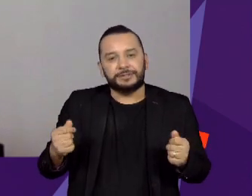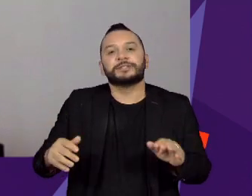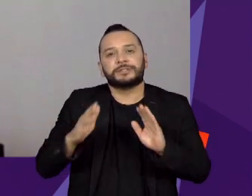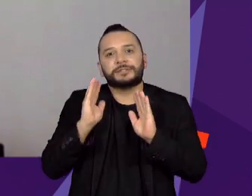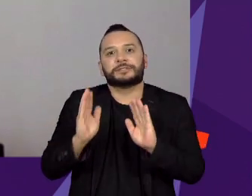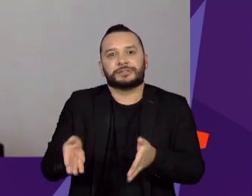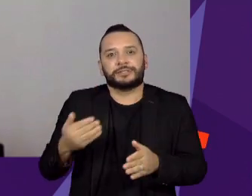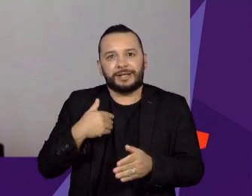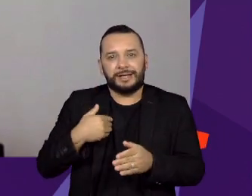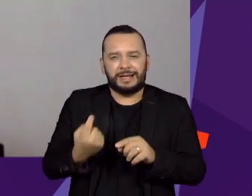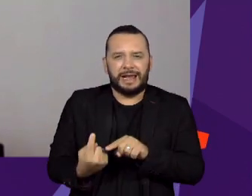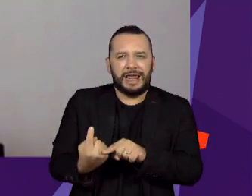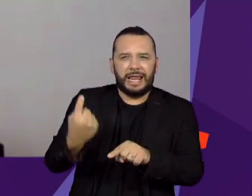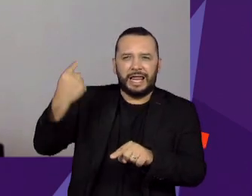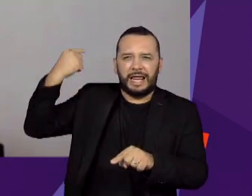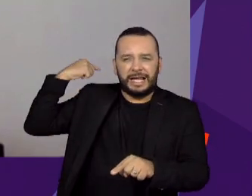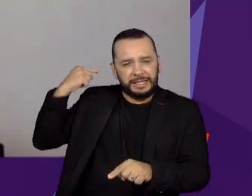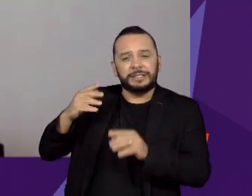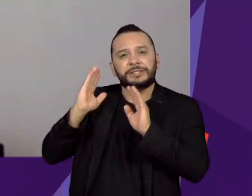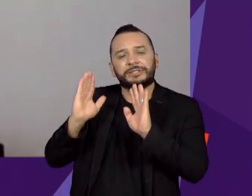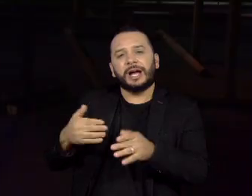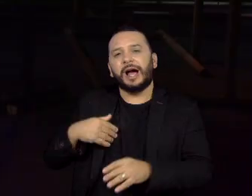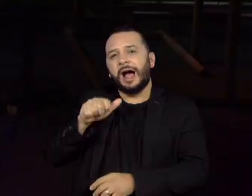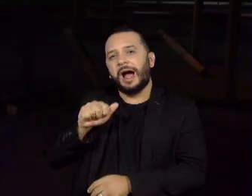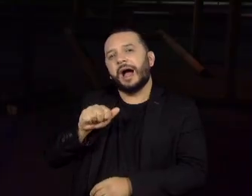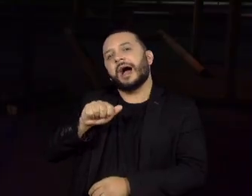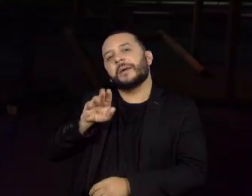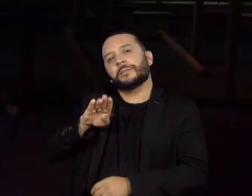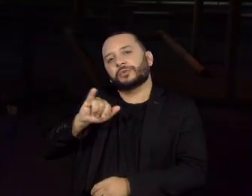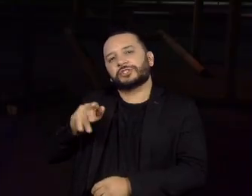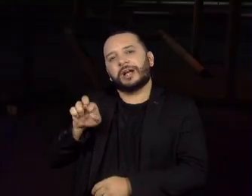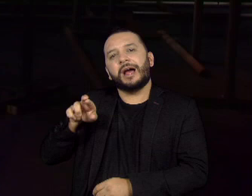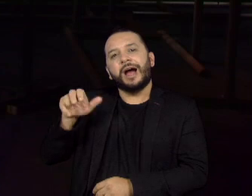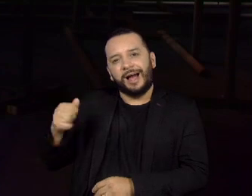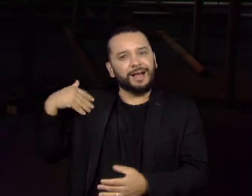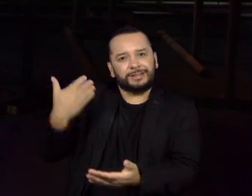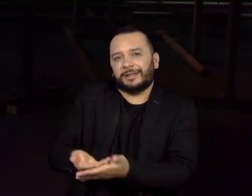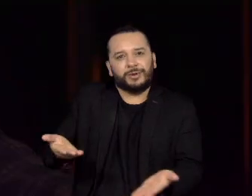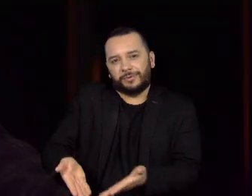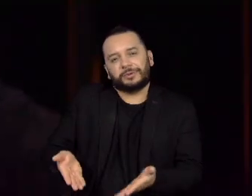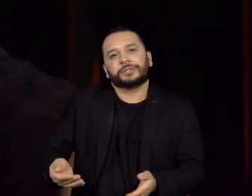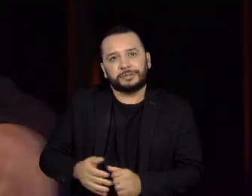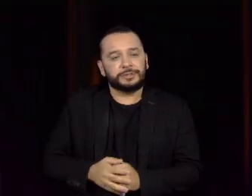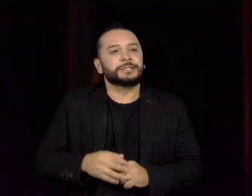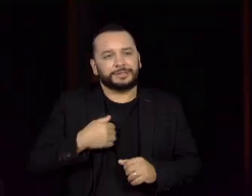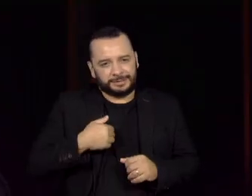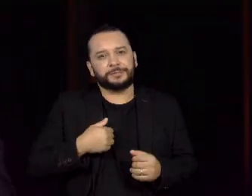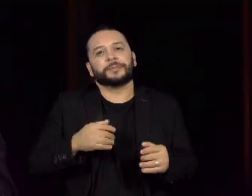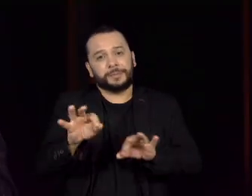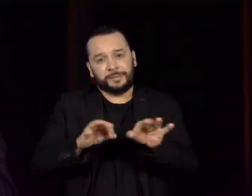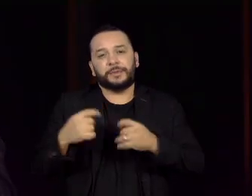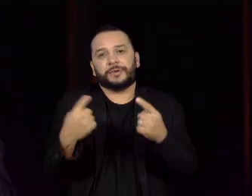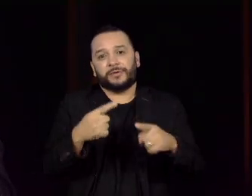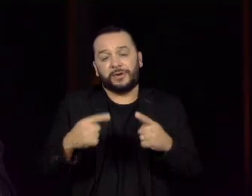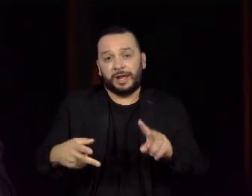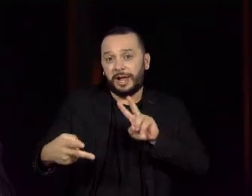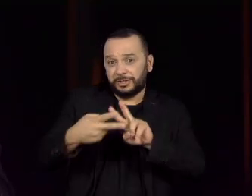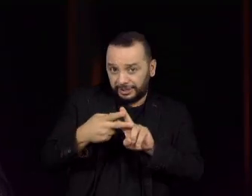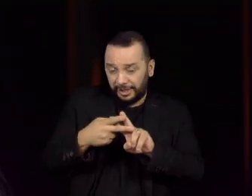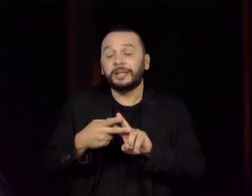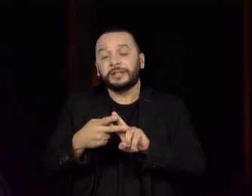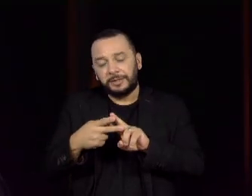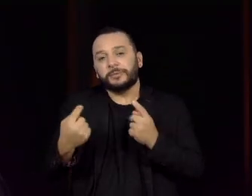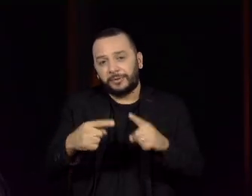época do Abujamra. É um prazer, uma honra estar aqui. Se prepara para Provoca, Mandetta. E você vem junto na hashtag